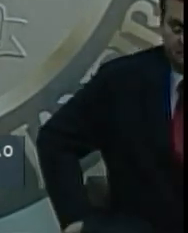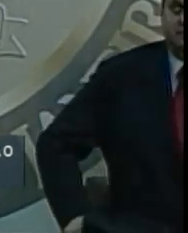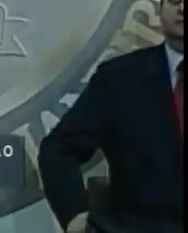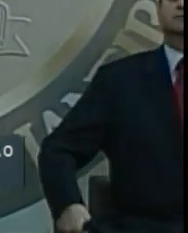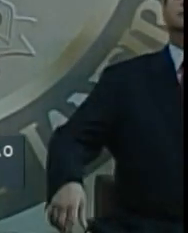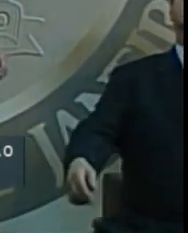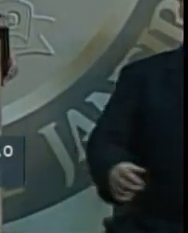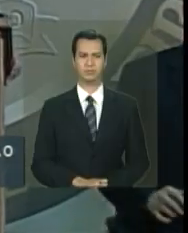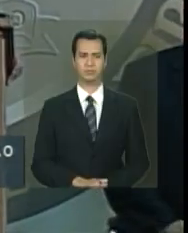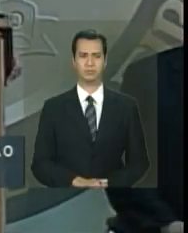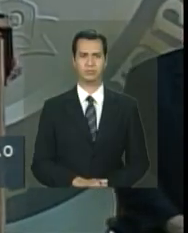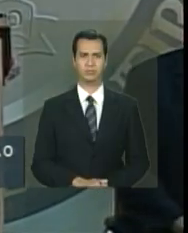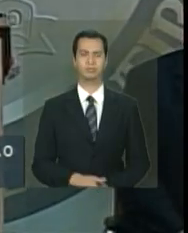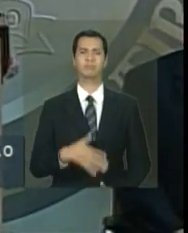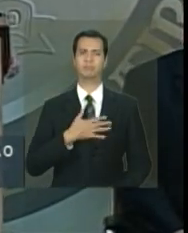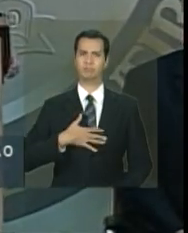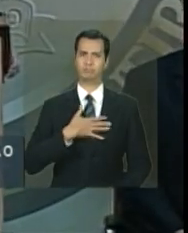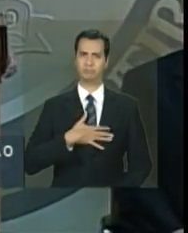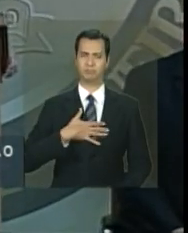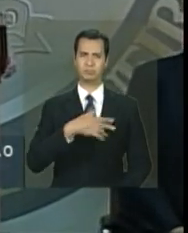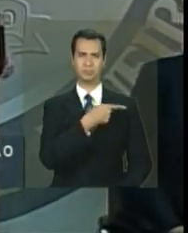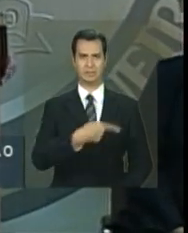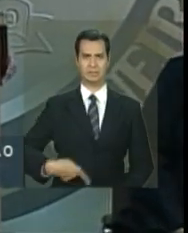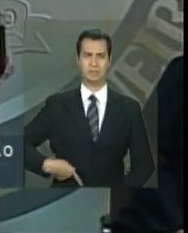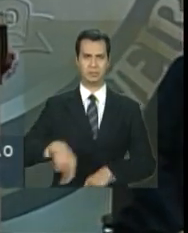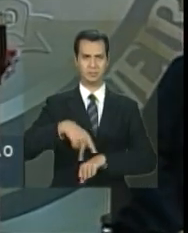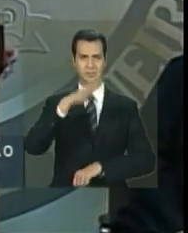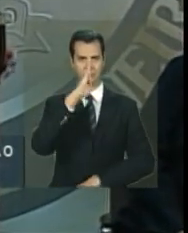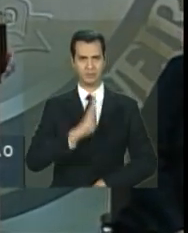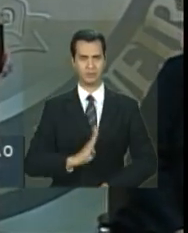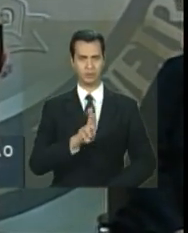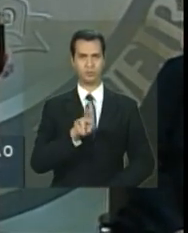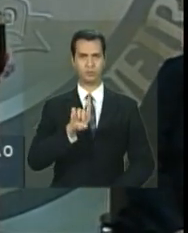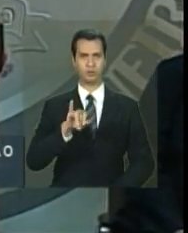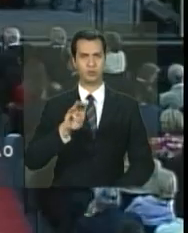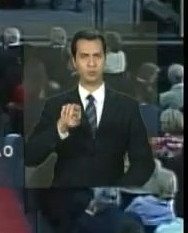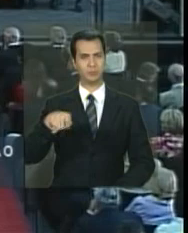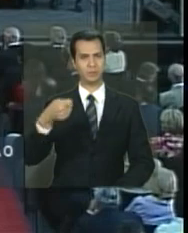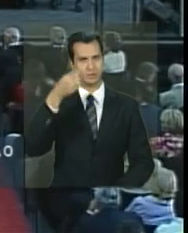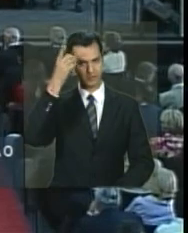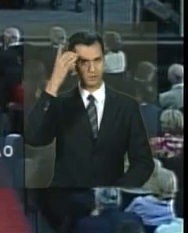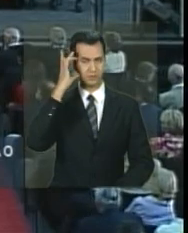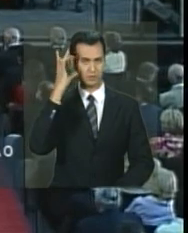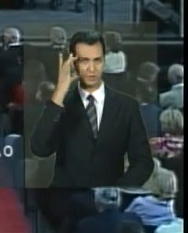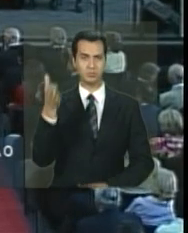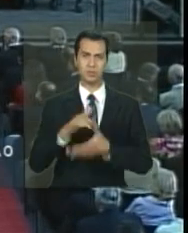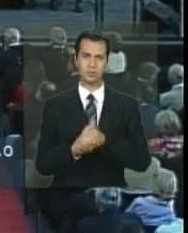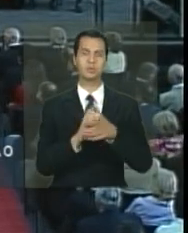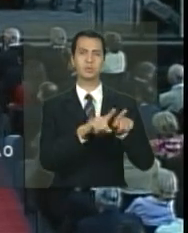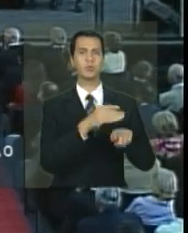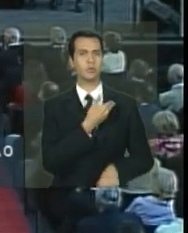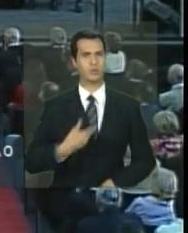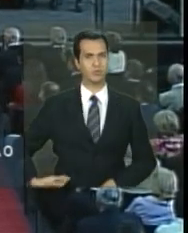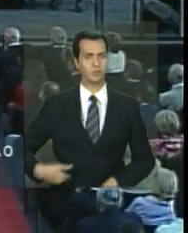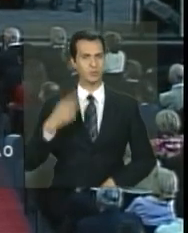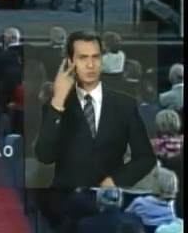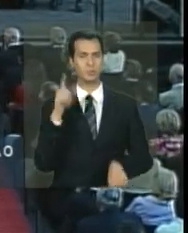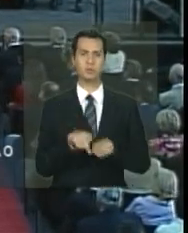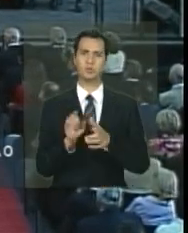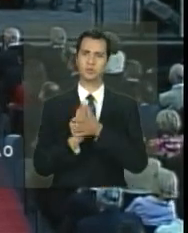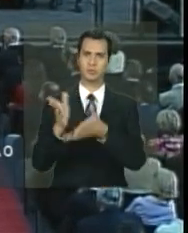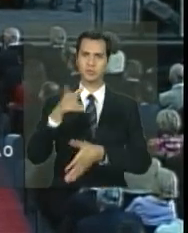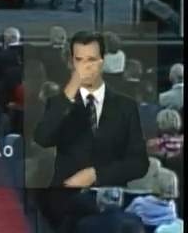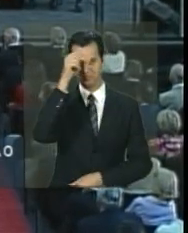Excelentíssima senhora presidente do Brasil, presidenta Dilma Rousseff, senhor governador de São Paulo, senhor prefeito de São Paulo, senhor vice-presidente